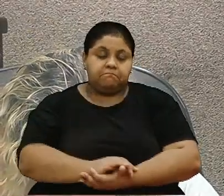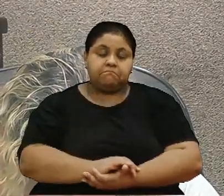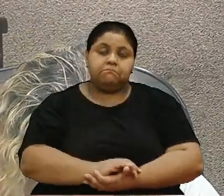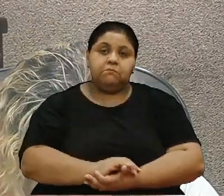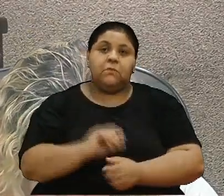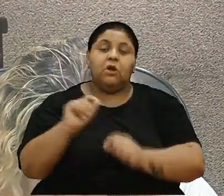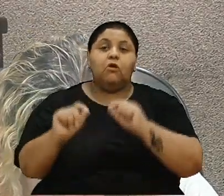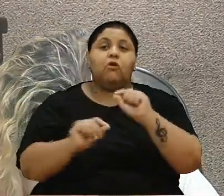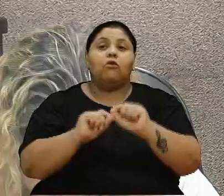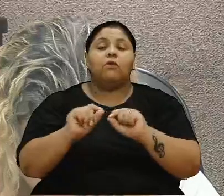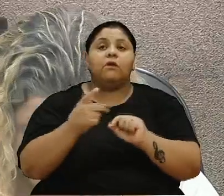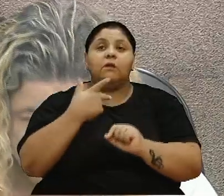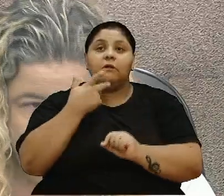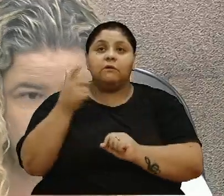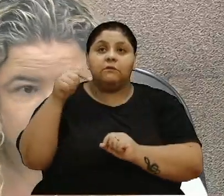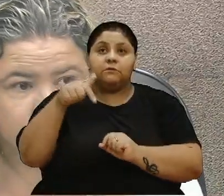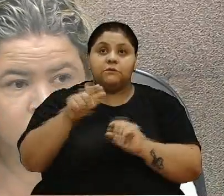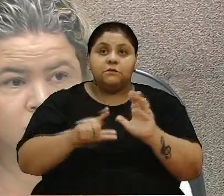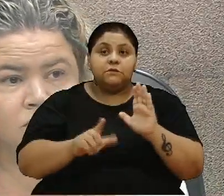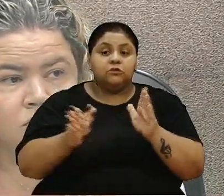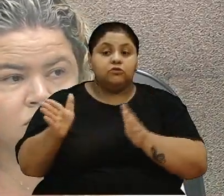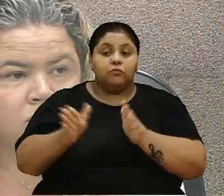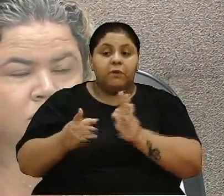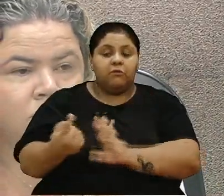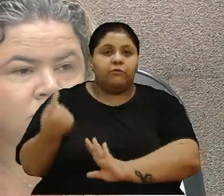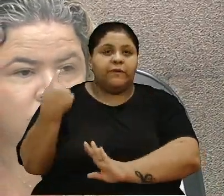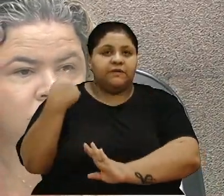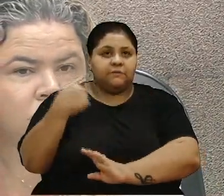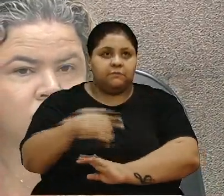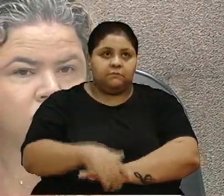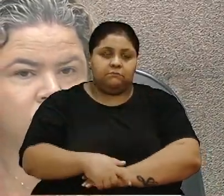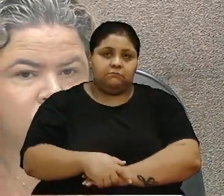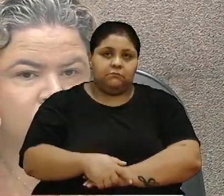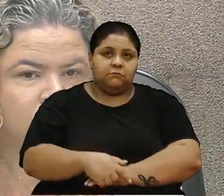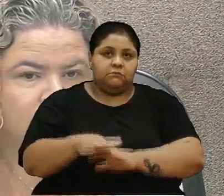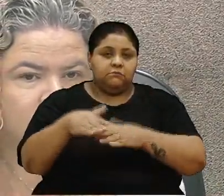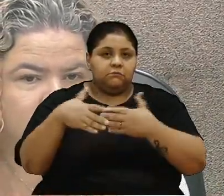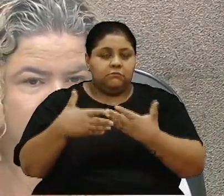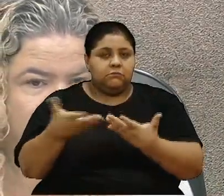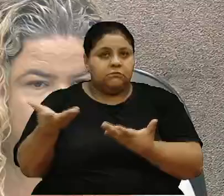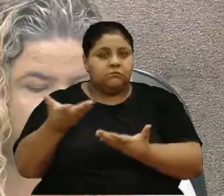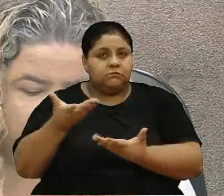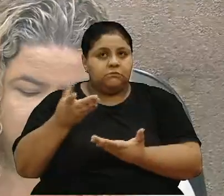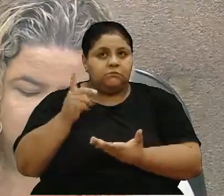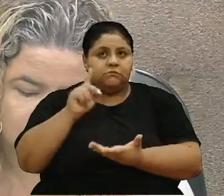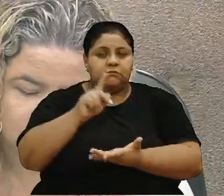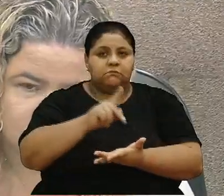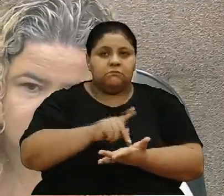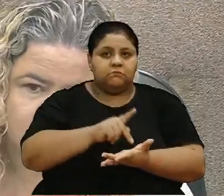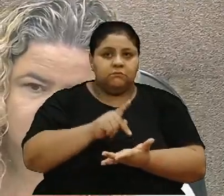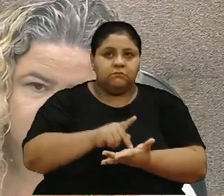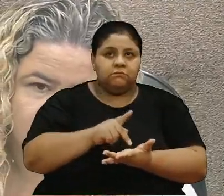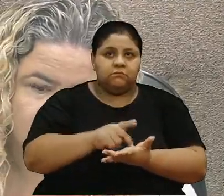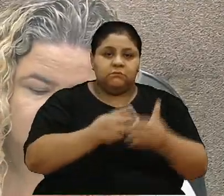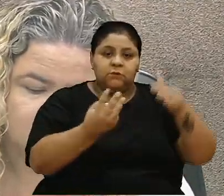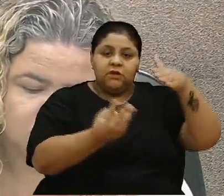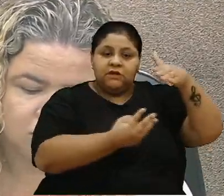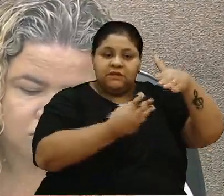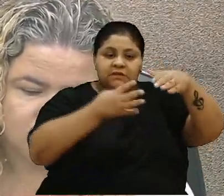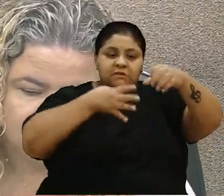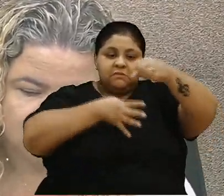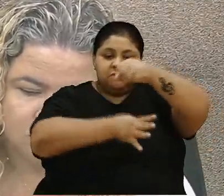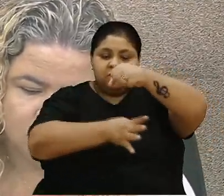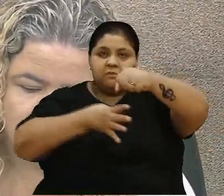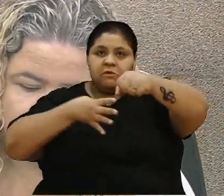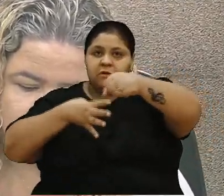O que foi que eu coloquei aqui na legislação passada? Então, se querem realmente terceirizar os pedágios e dar